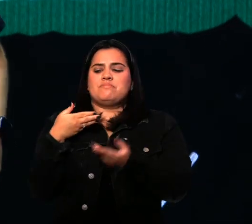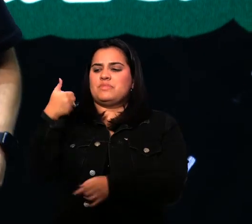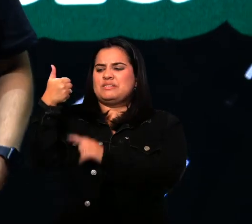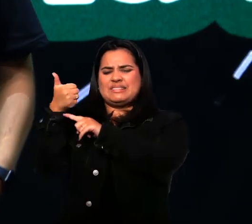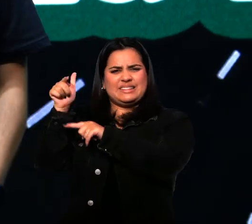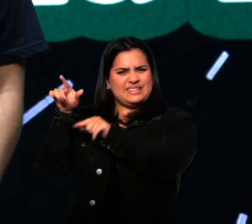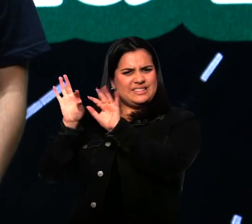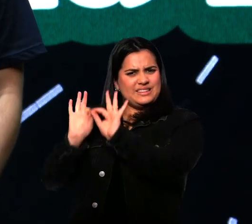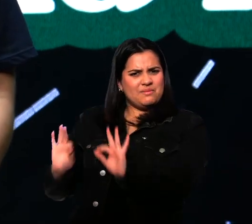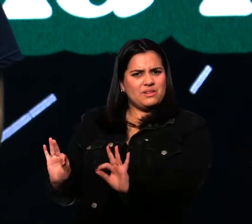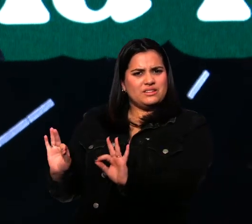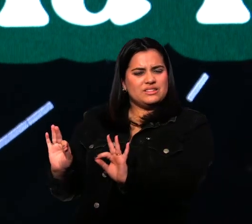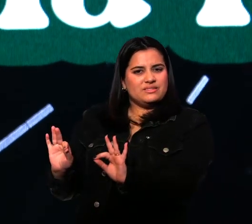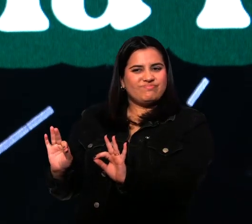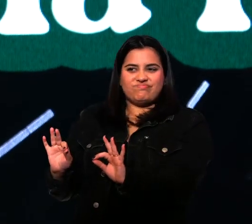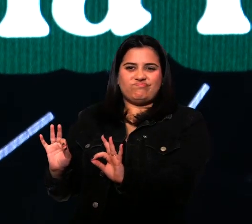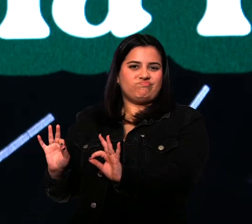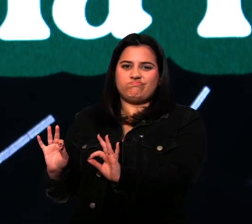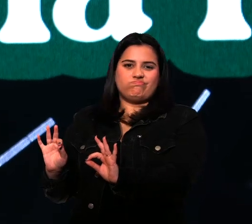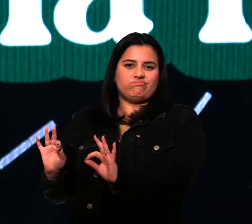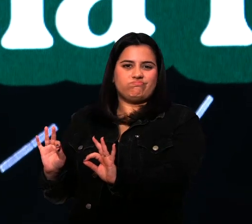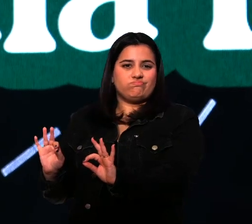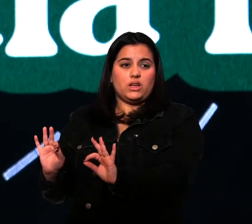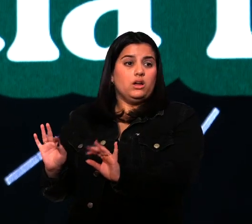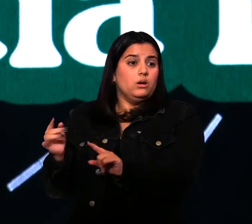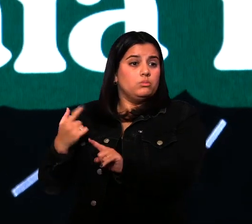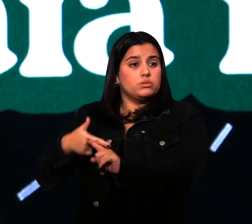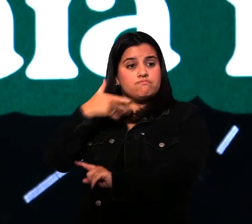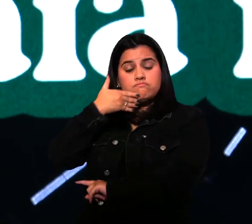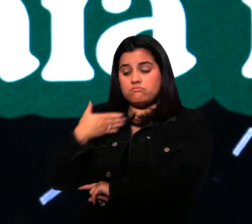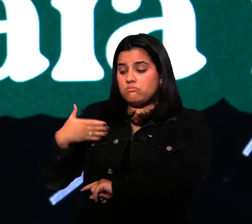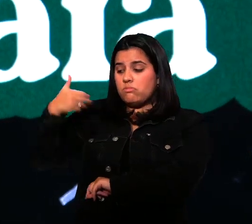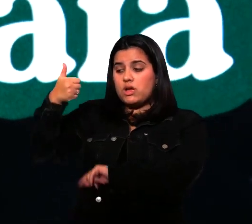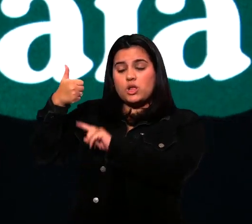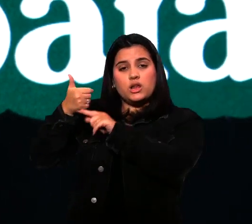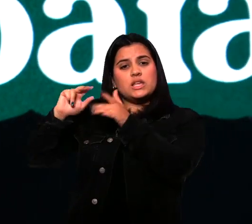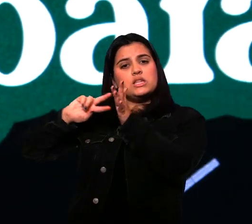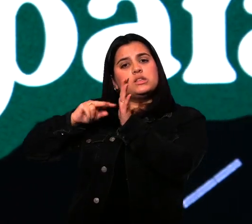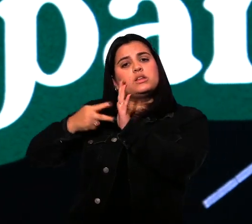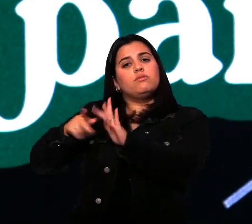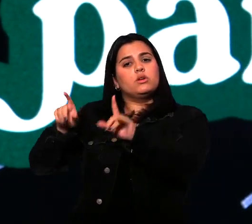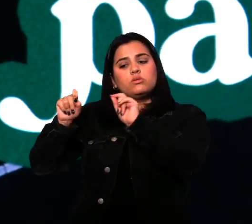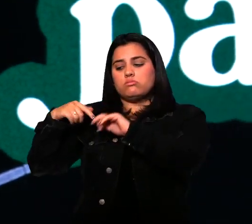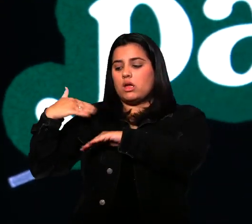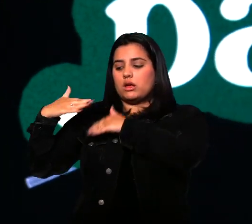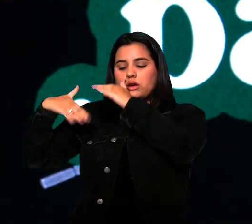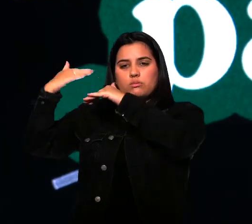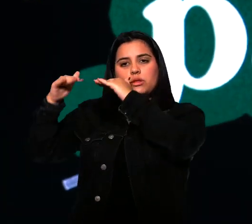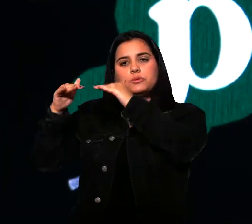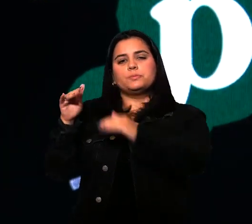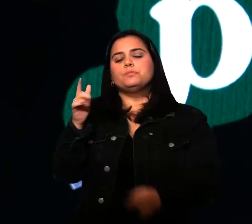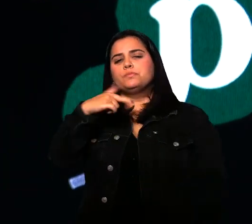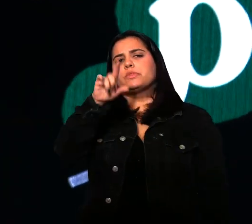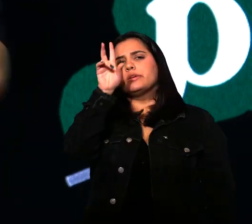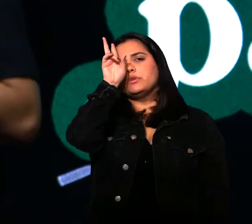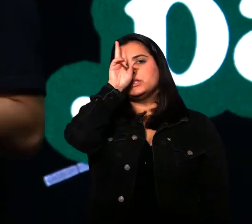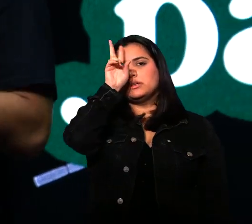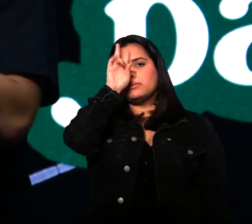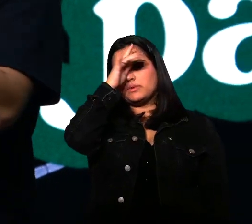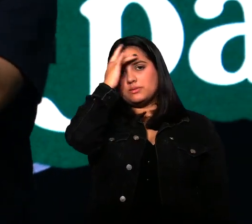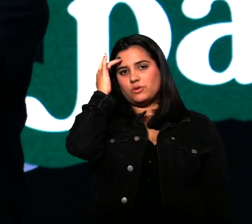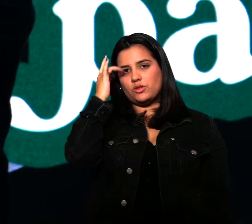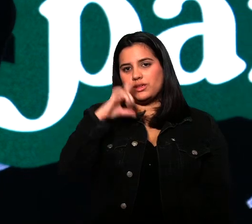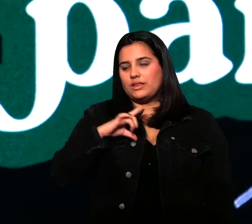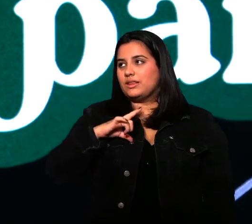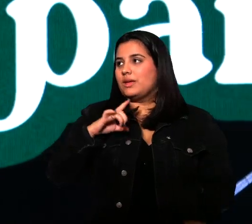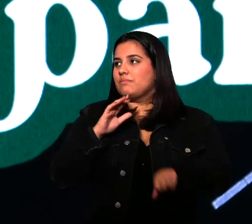assim. Porque melhorar tem a ver com crescimento. E eu não sei se você lembra, se foi o teu caso, para aqueles que têm acima de 1,5